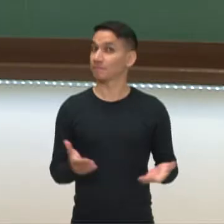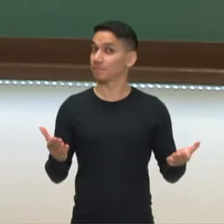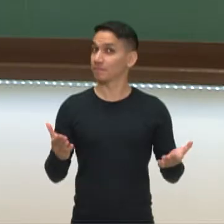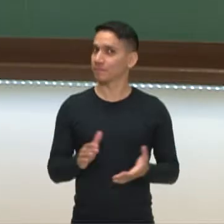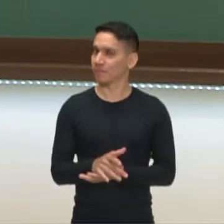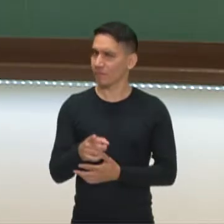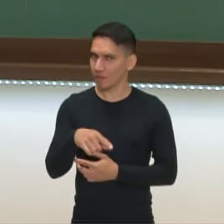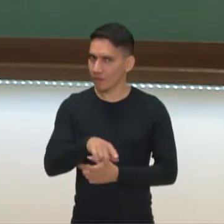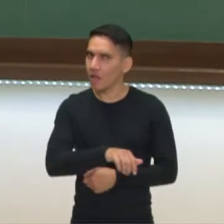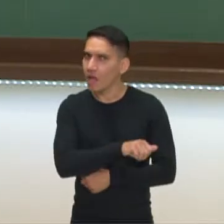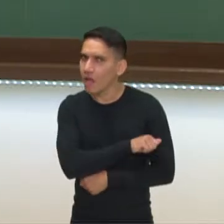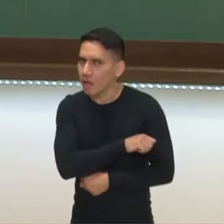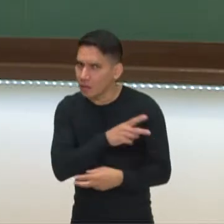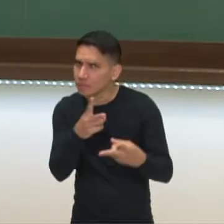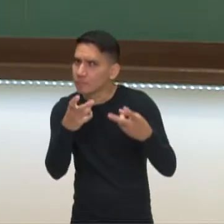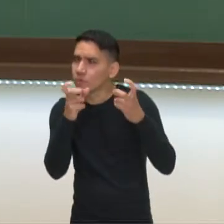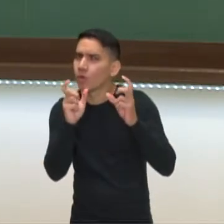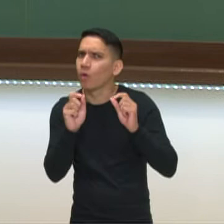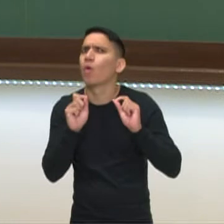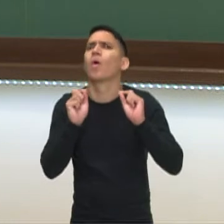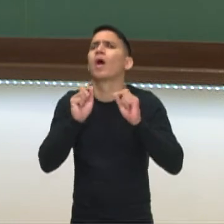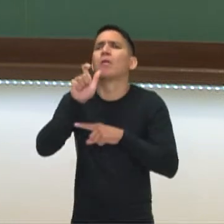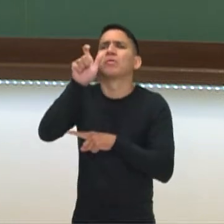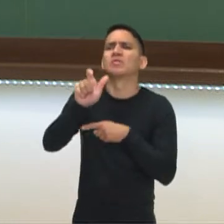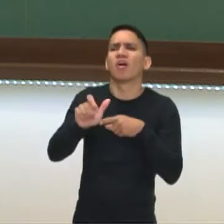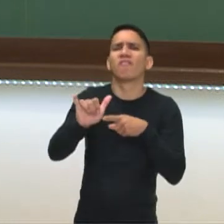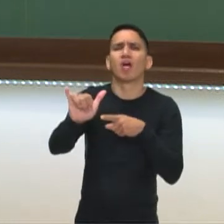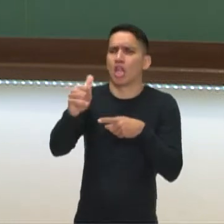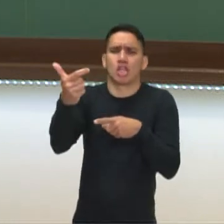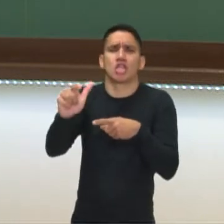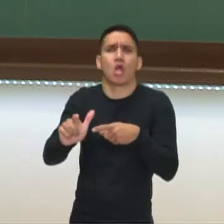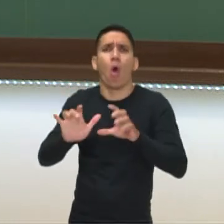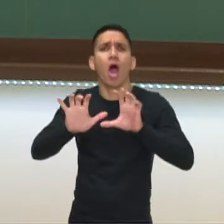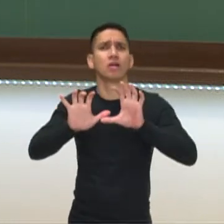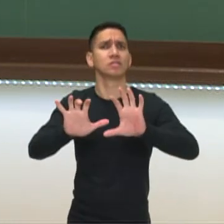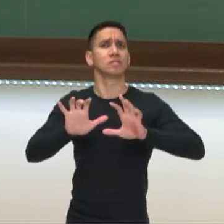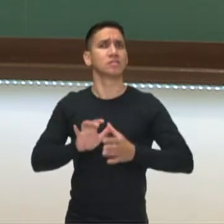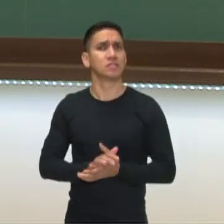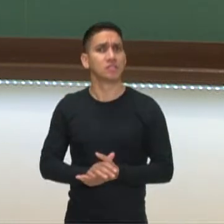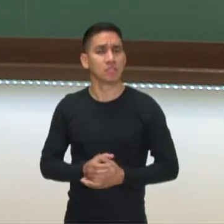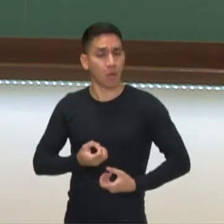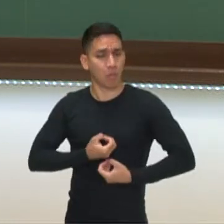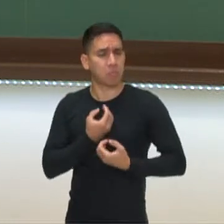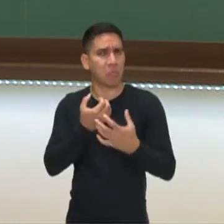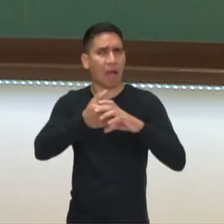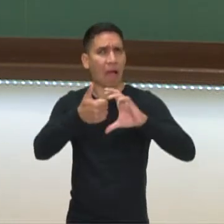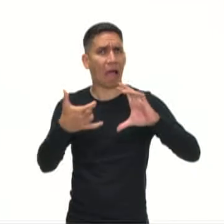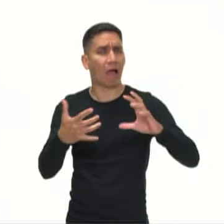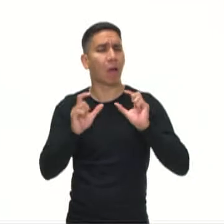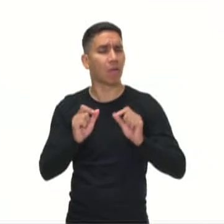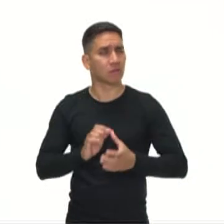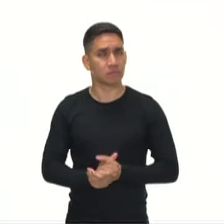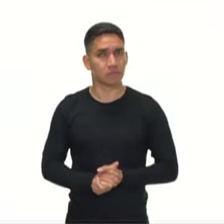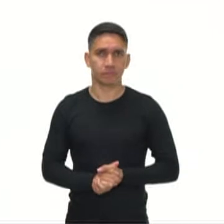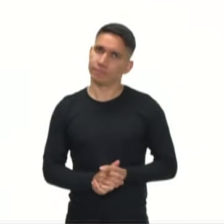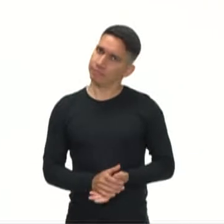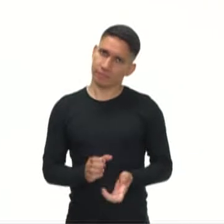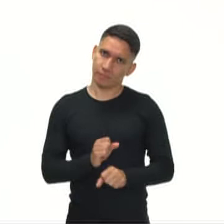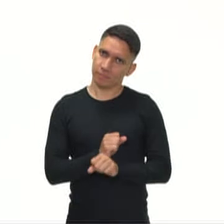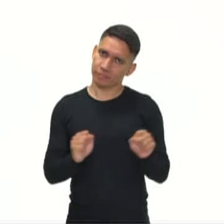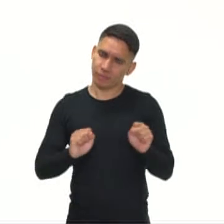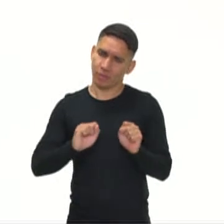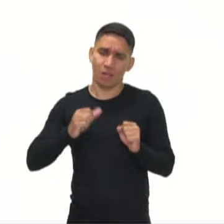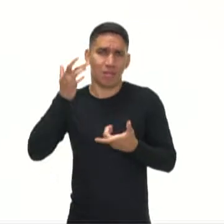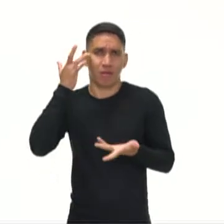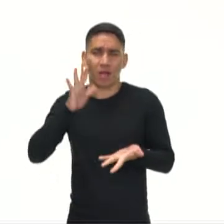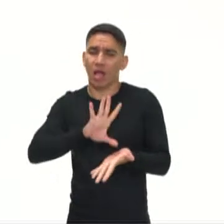Então, estudantes, perceberam quem é que diz que não tinha essas características no poema? Vamos lá? Não é possível saber